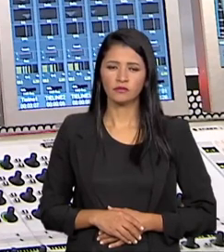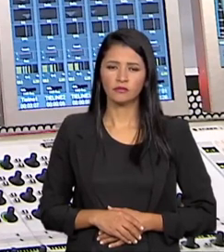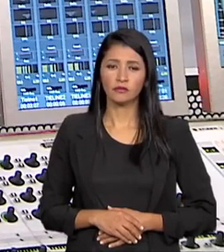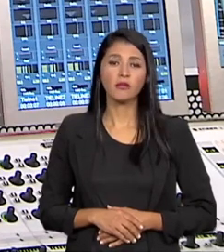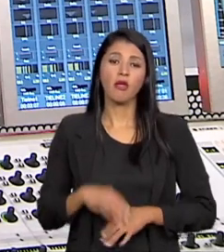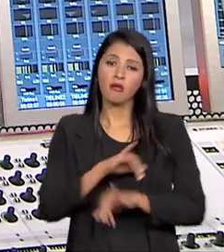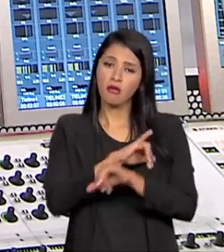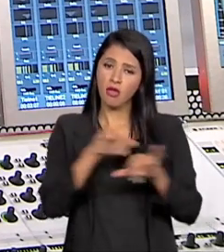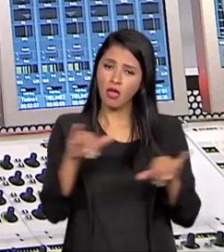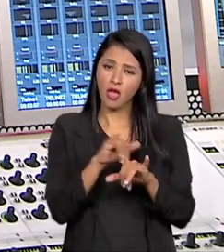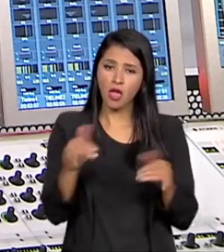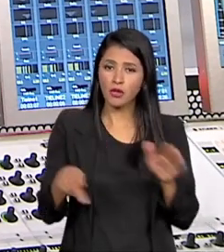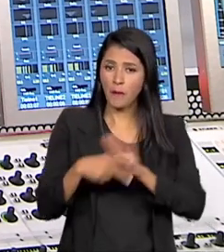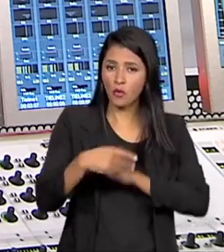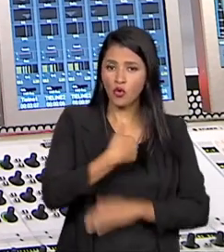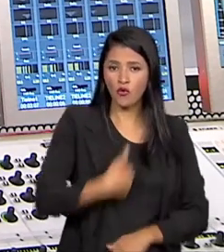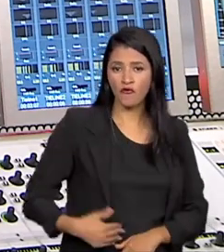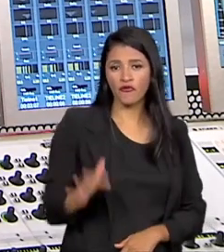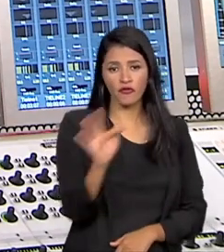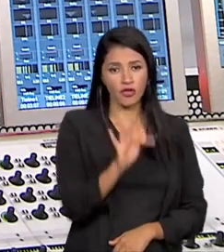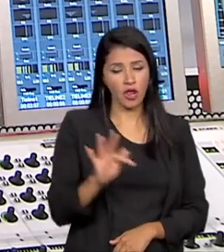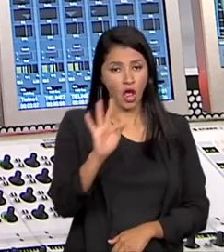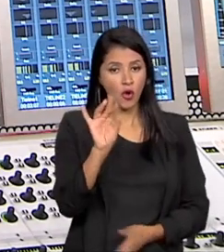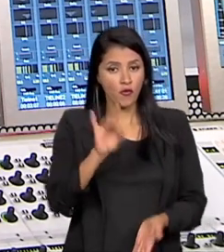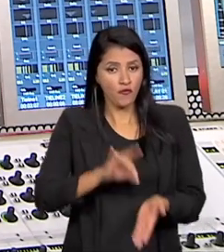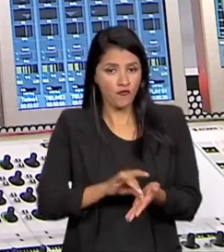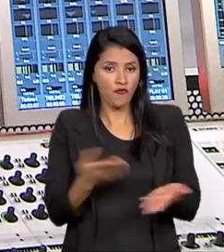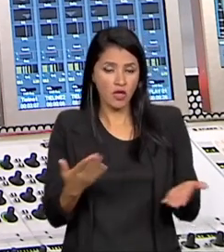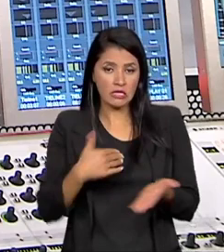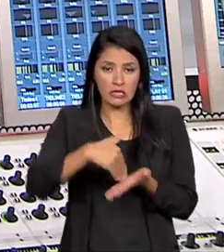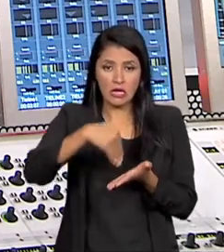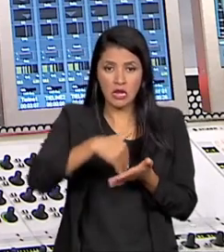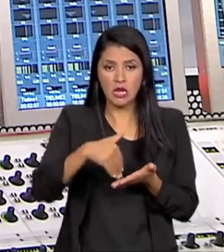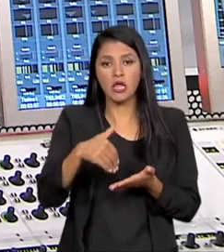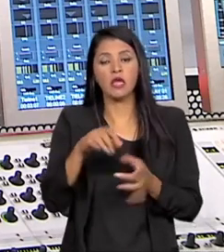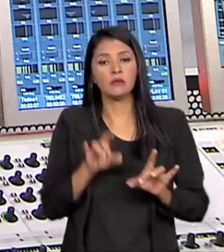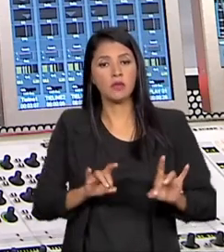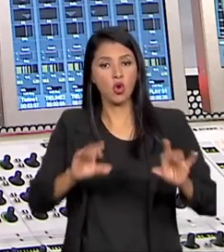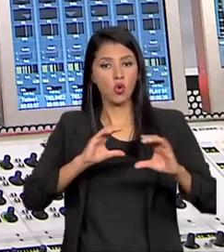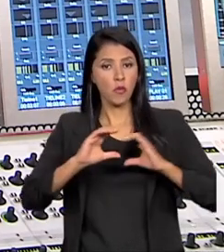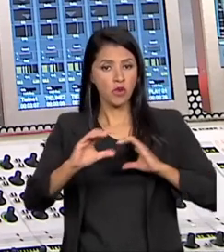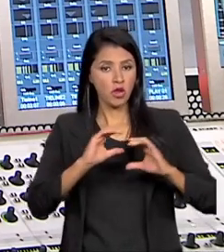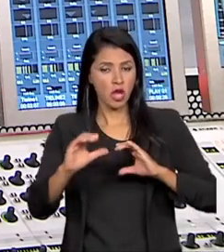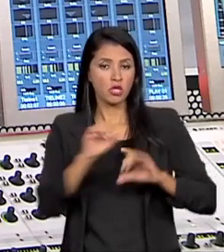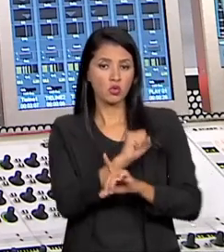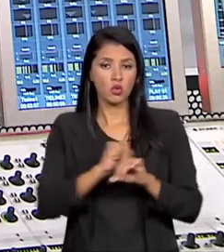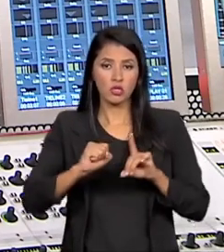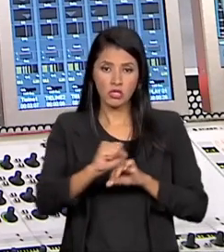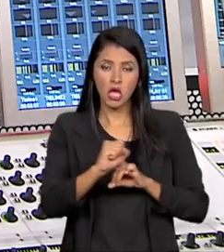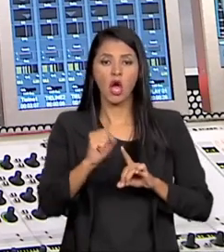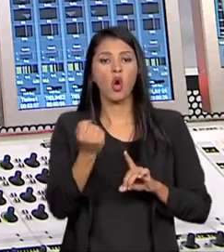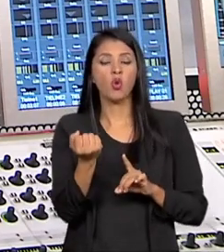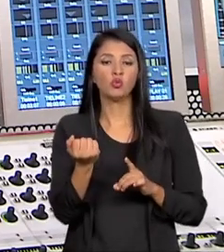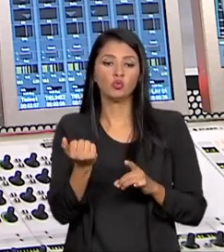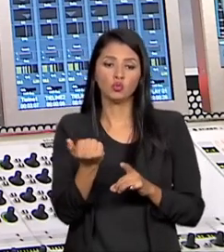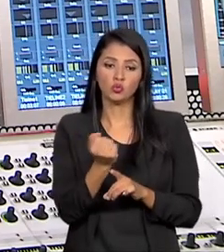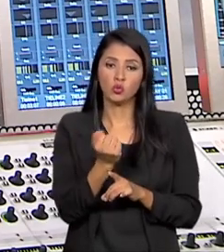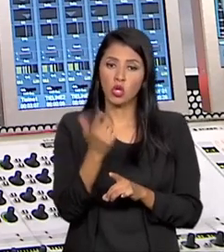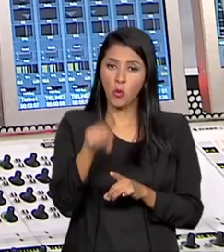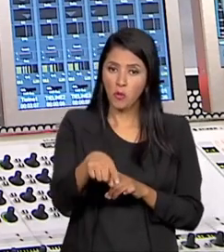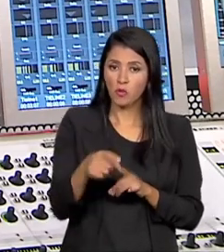foram as notícias do governo federal uma realização da secretaria especial de comunicação social do ministério das Comunicações